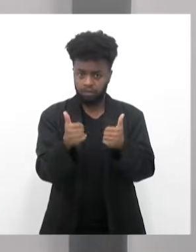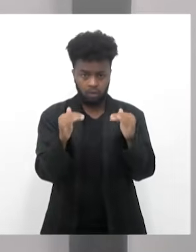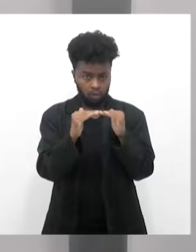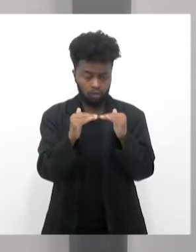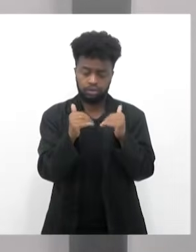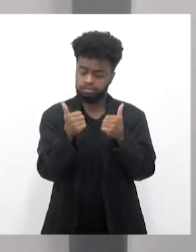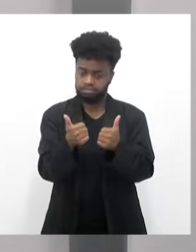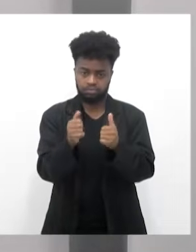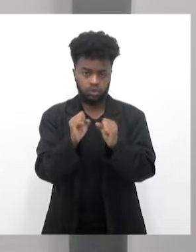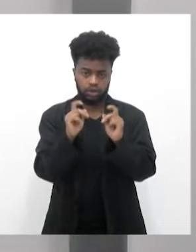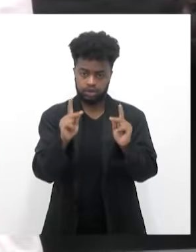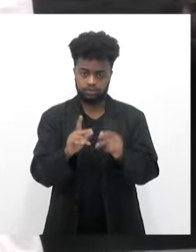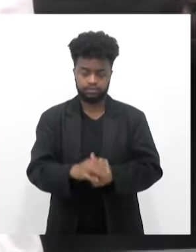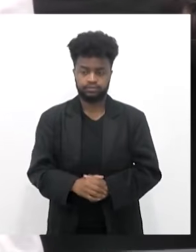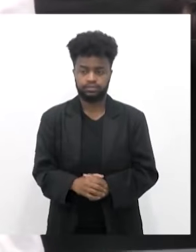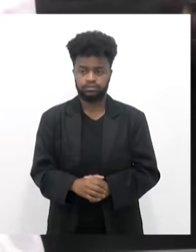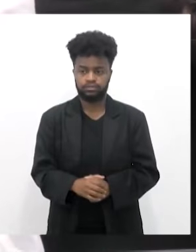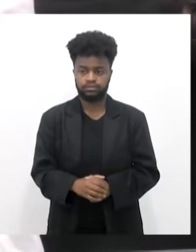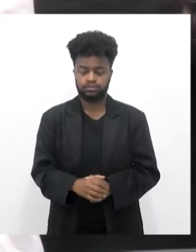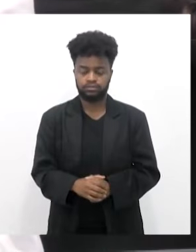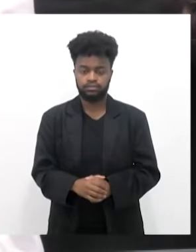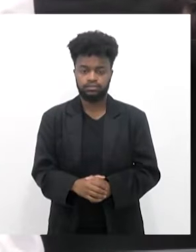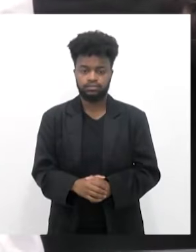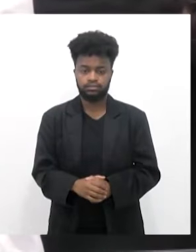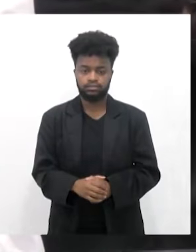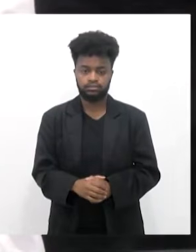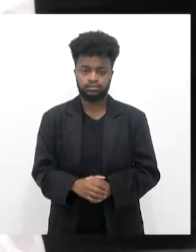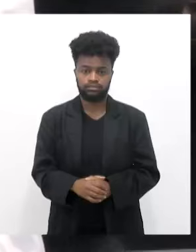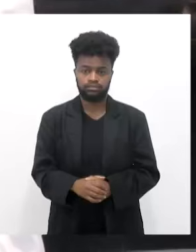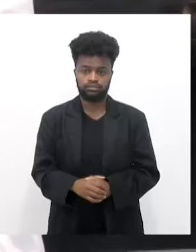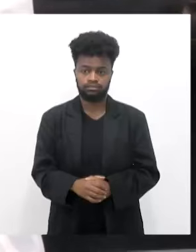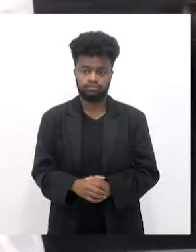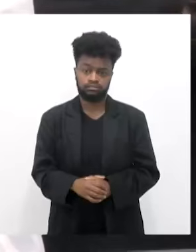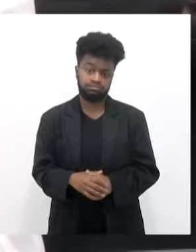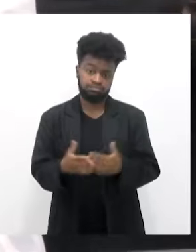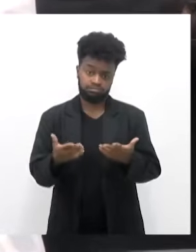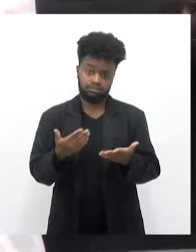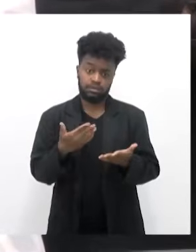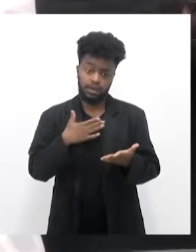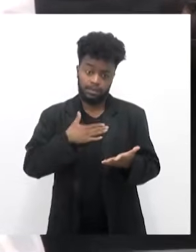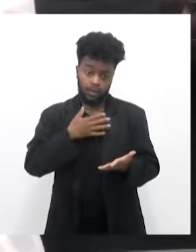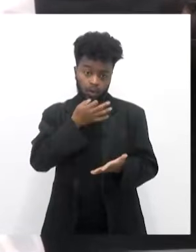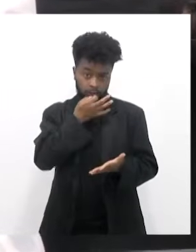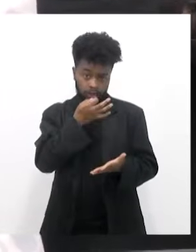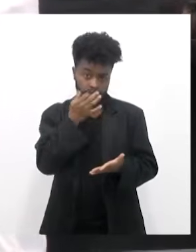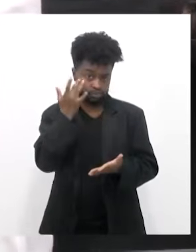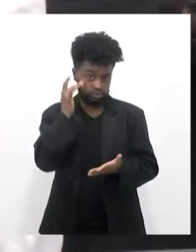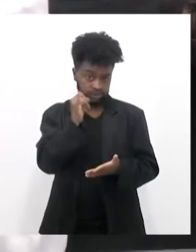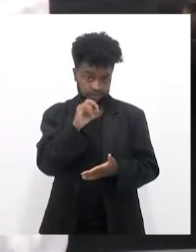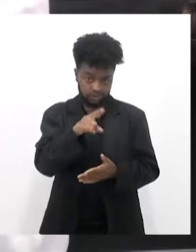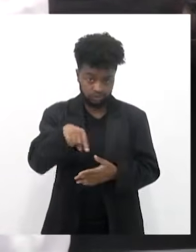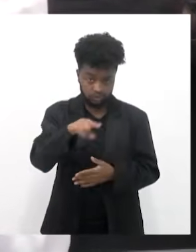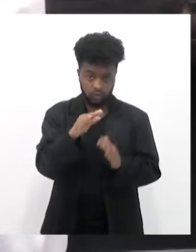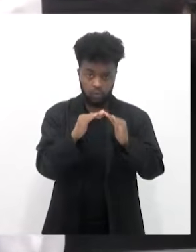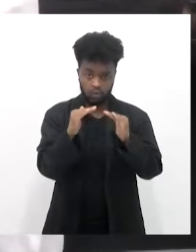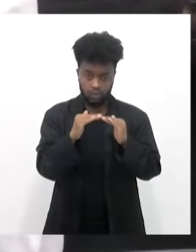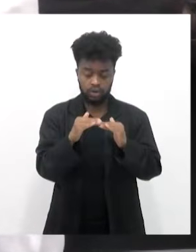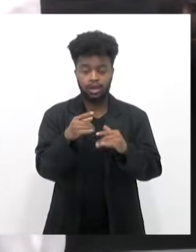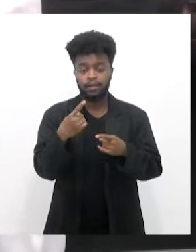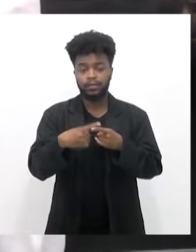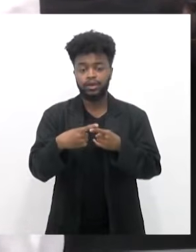concordaram, ok. Tudo bem. Eu colocaria, não sei se vocês concordariam com isso, quando diz que é